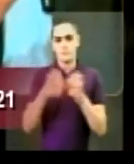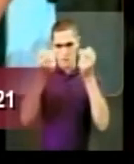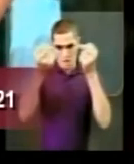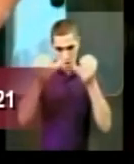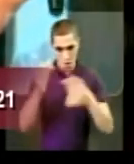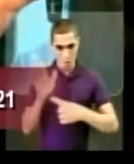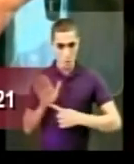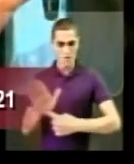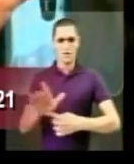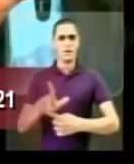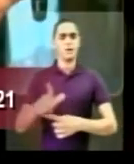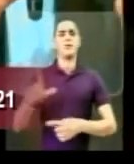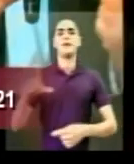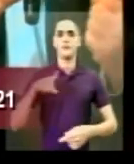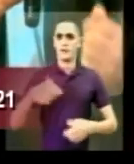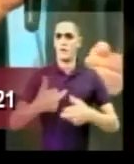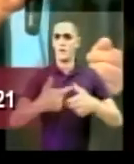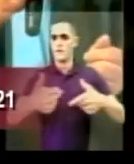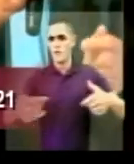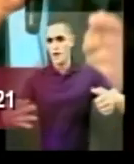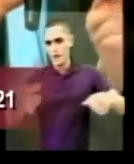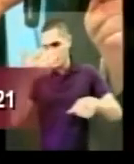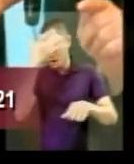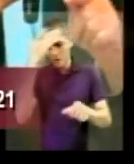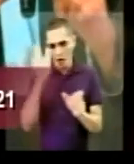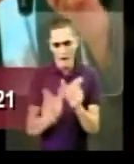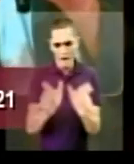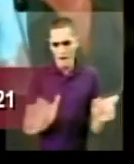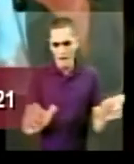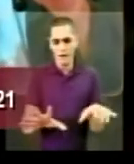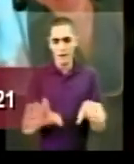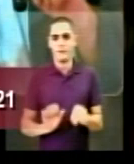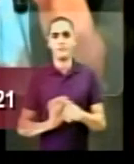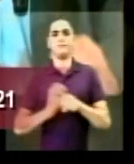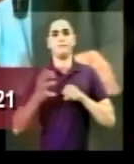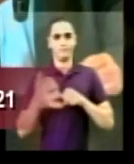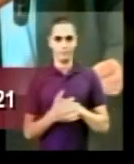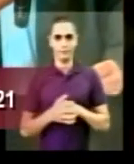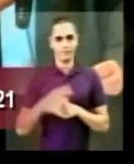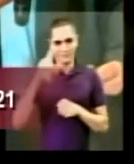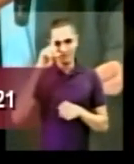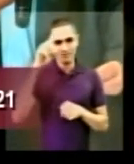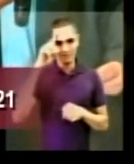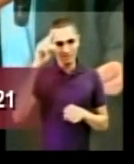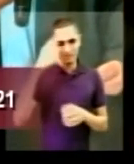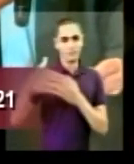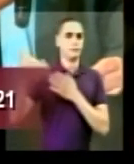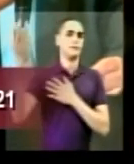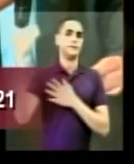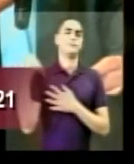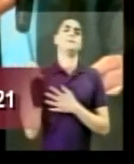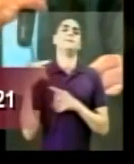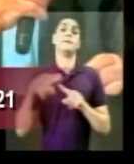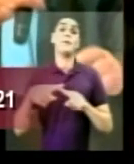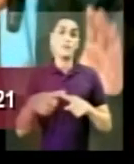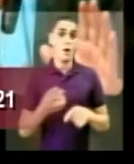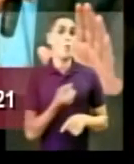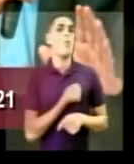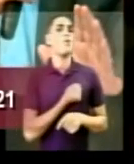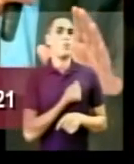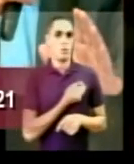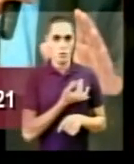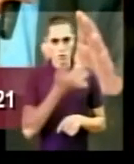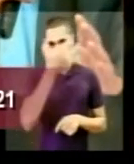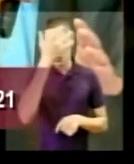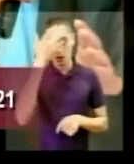tiveram muito dias atrás. Então, essa taxa de internados pode voltar a crescer. Tá?